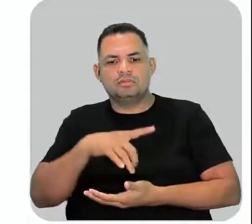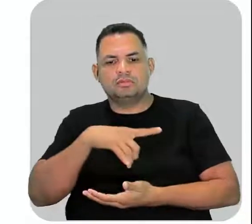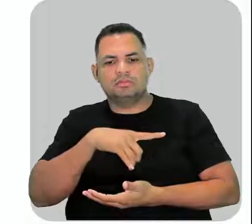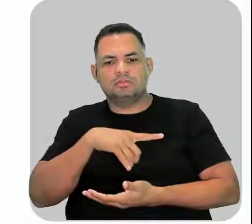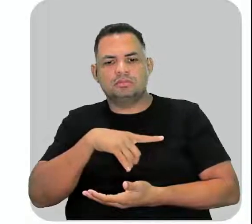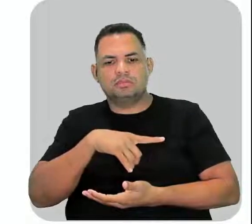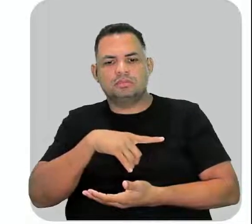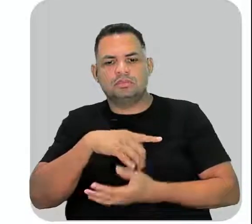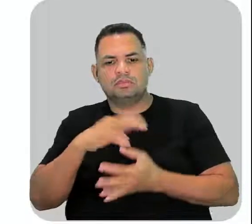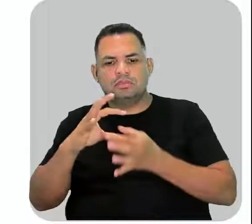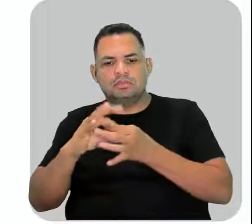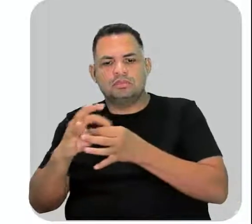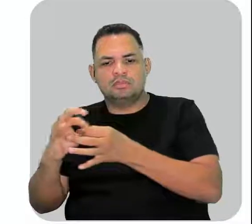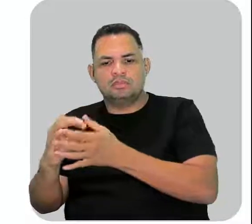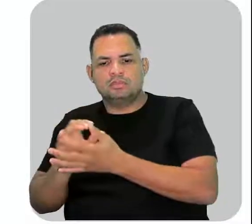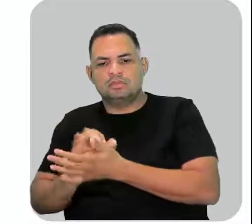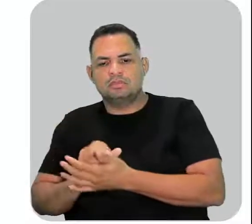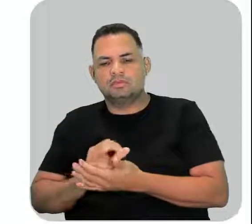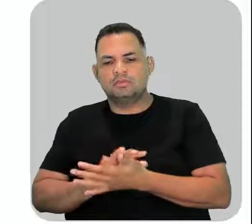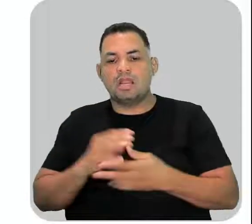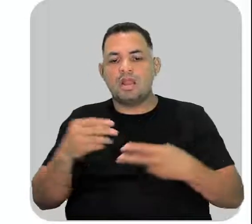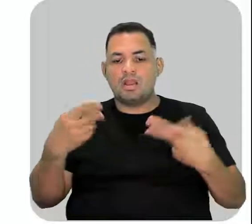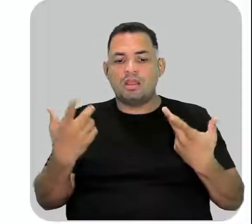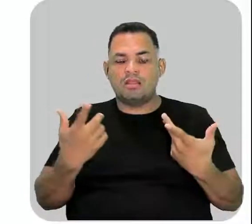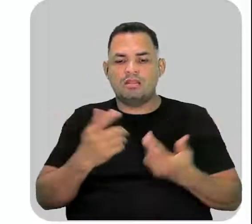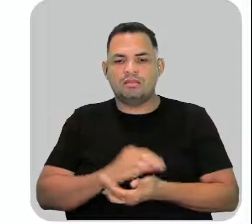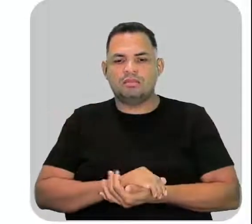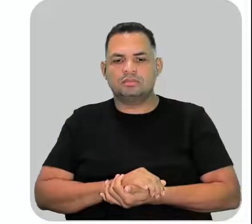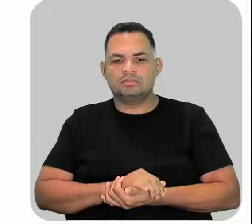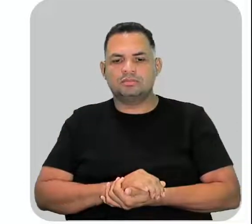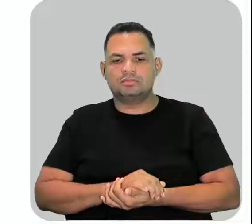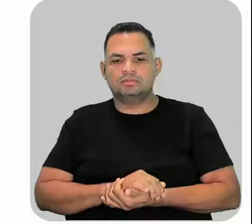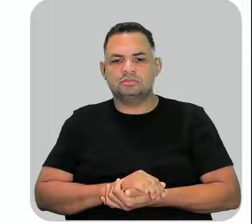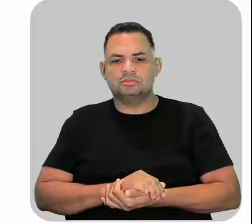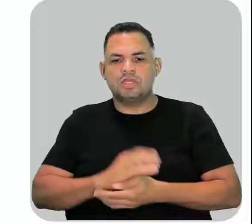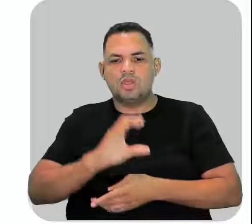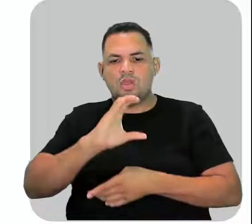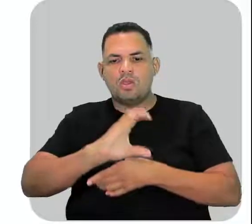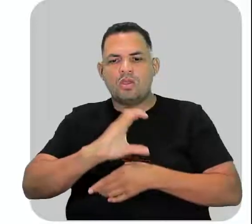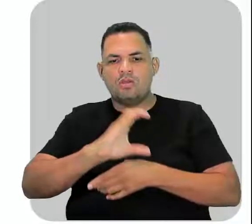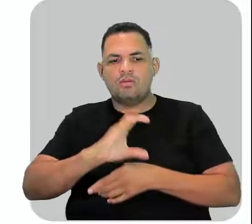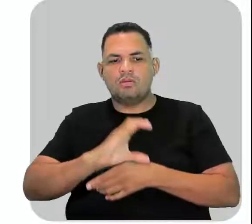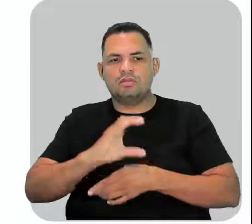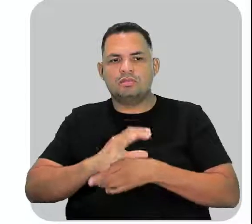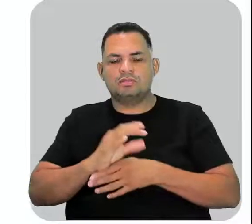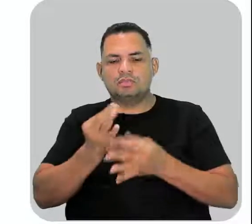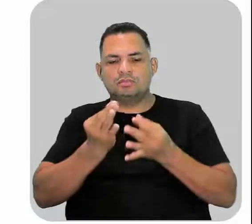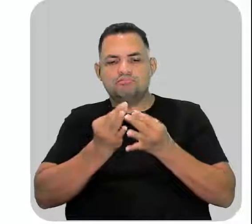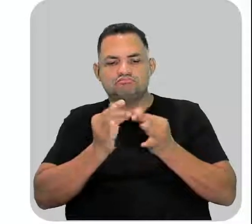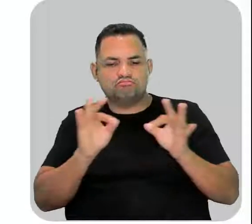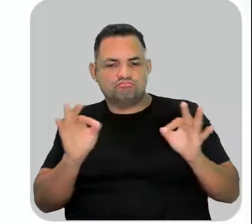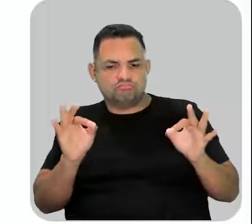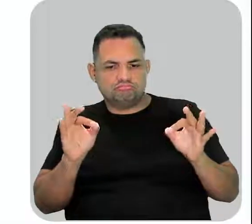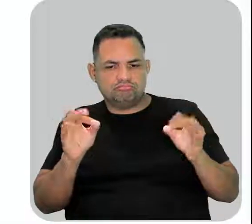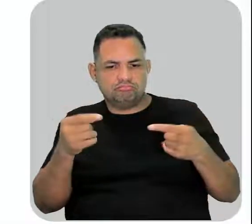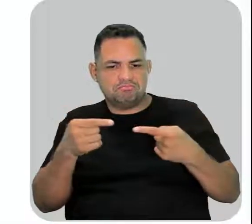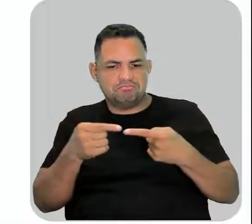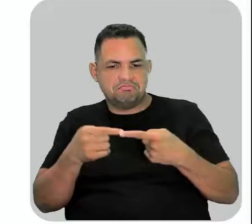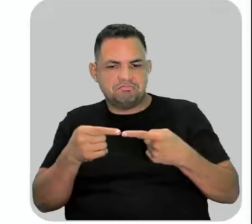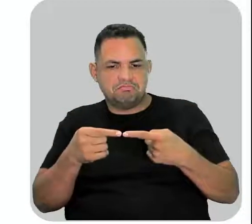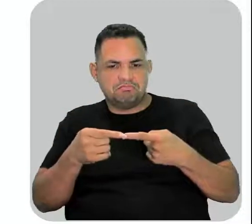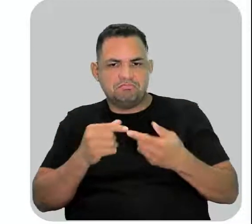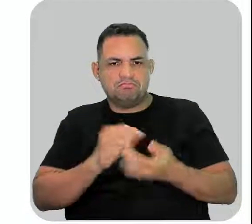uma cadeia saturada, nesse caso aqui, com os carbonos tendo ligações simples entre